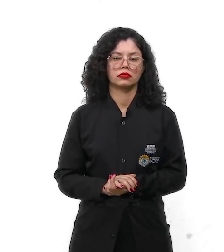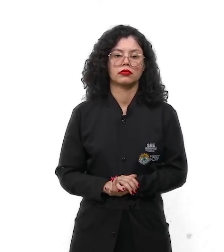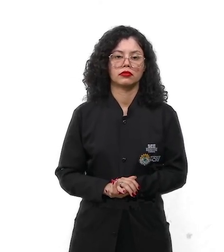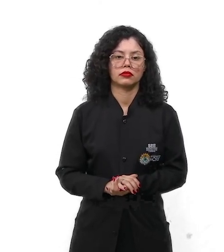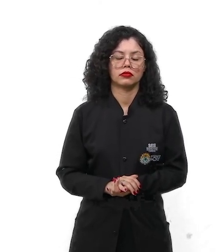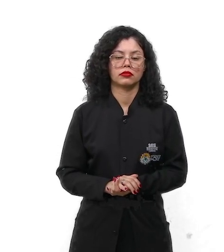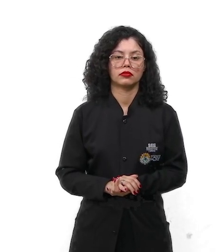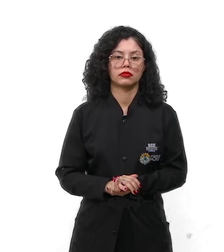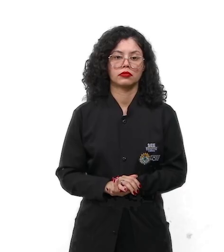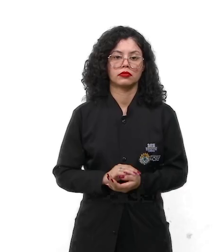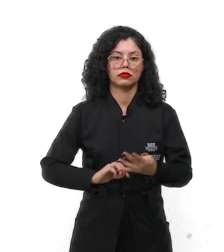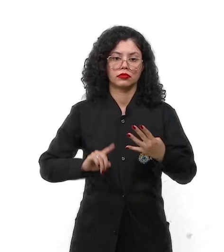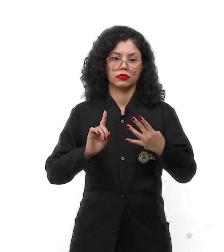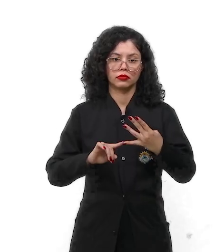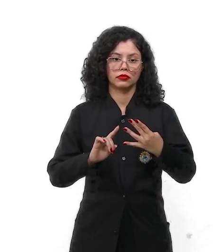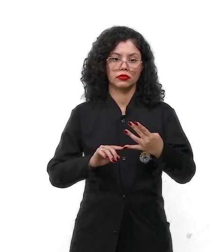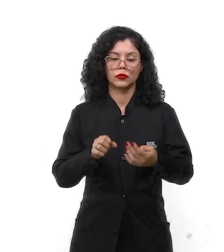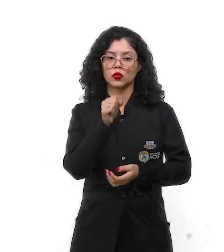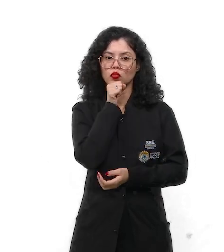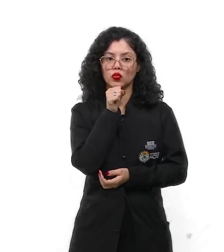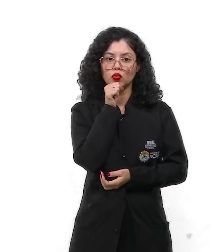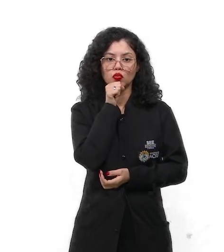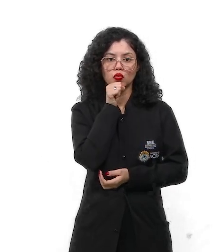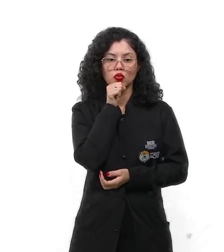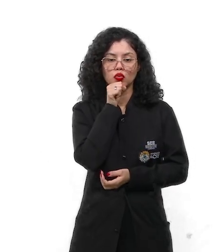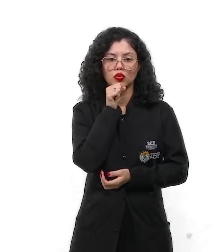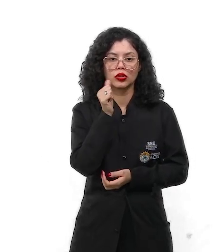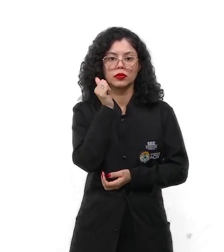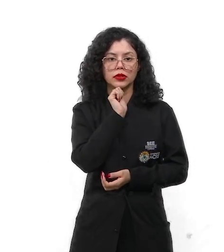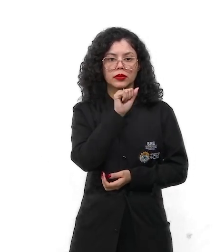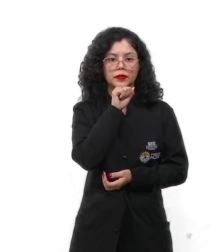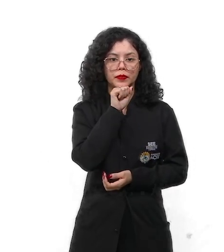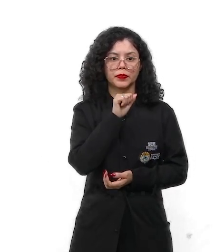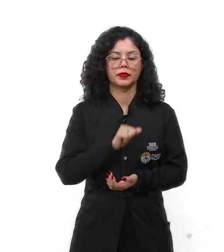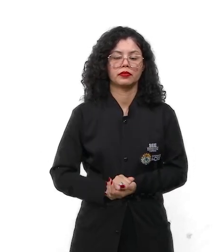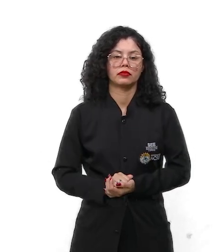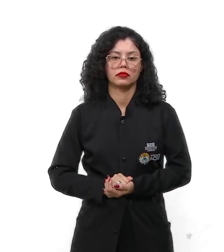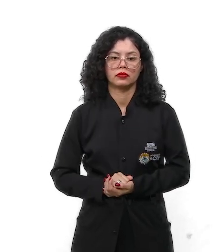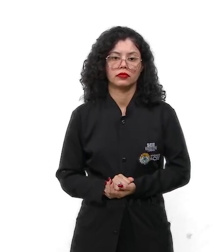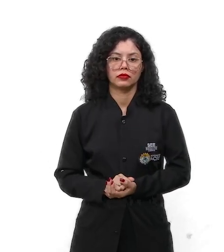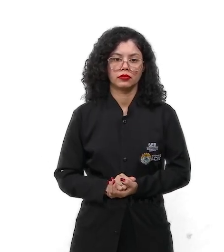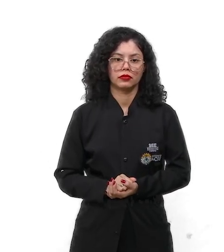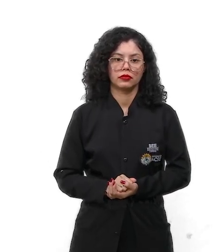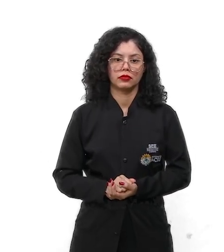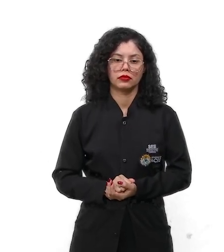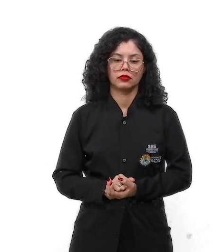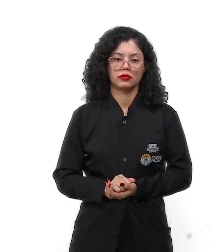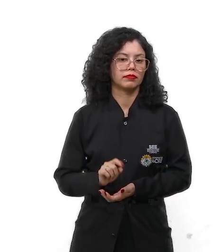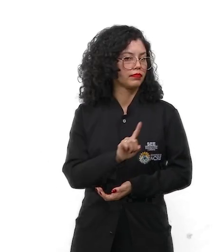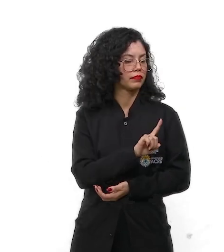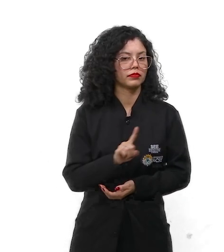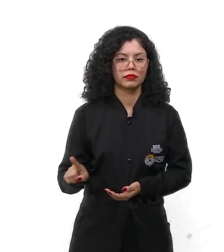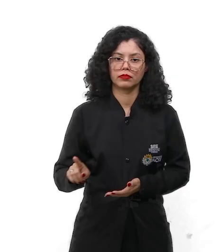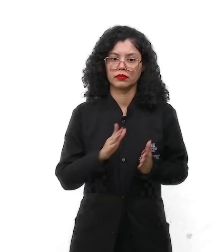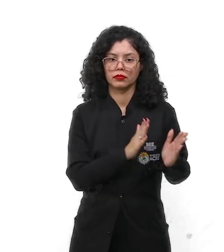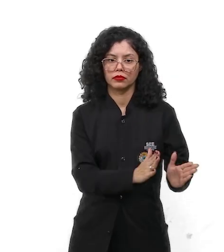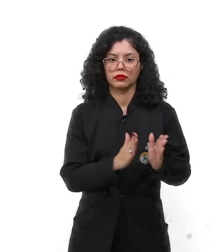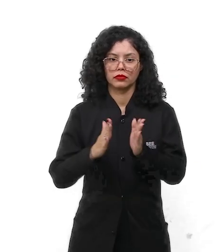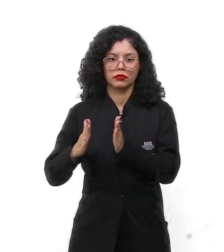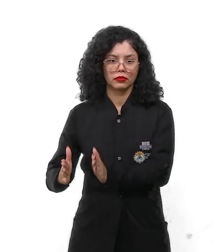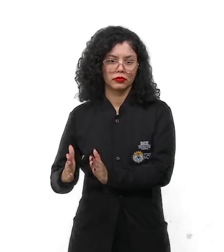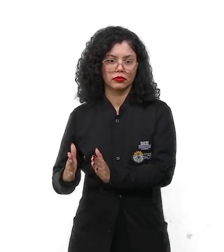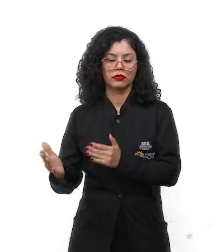A quarta é do avô materno. O avô materno não passou